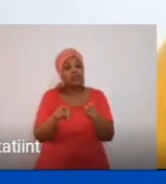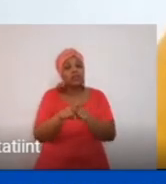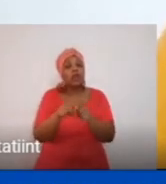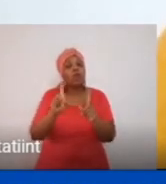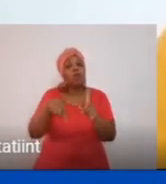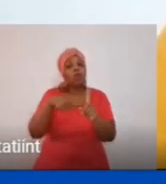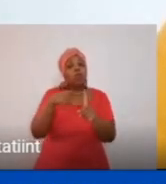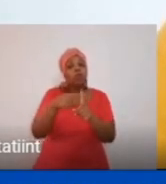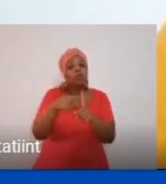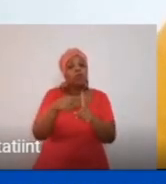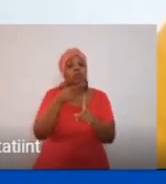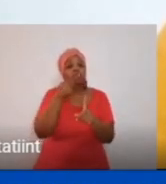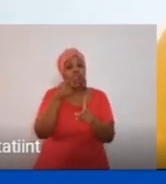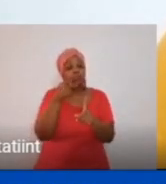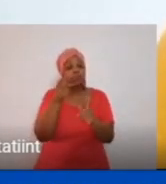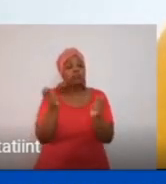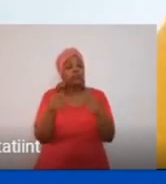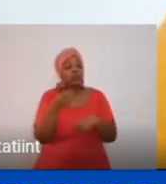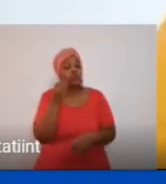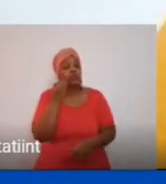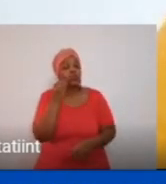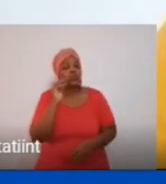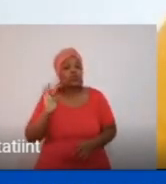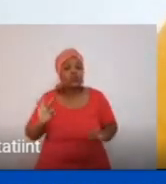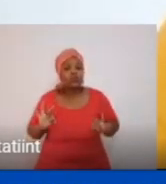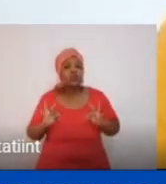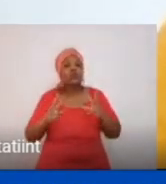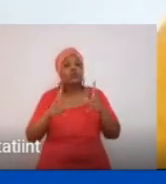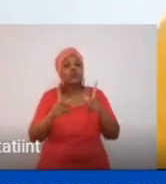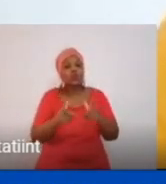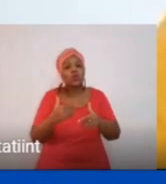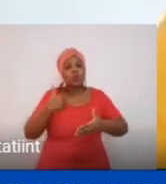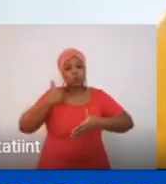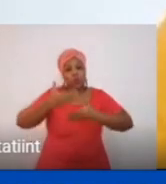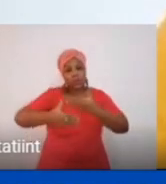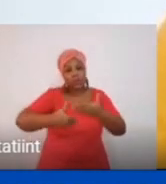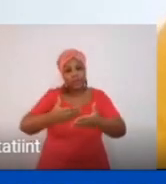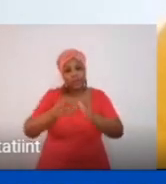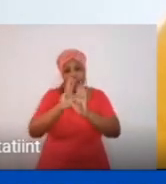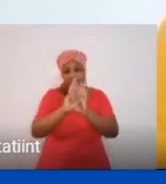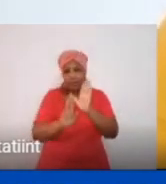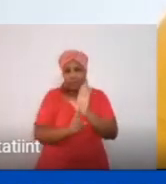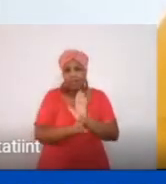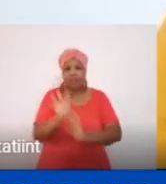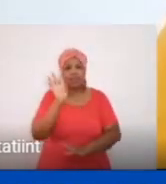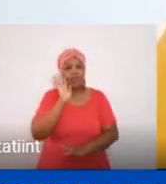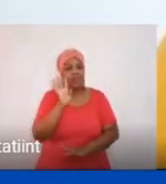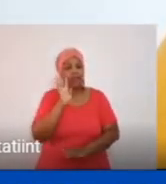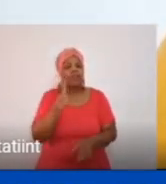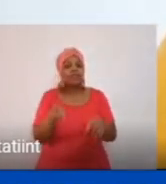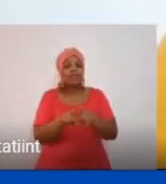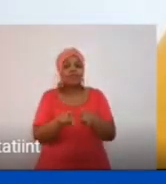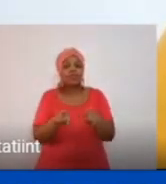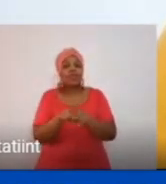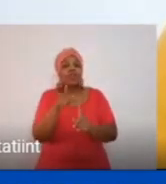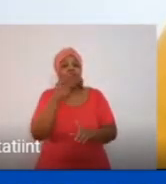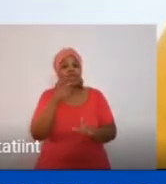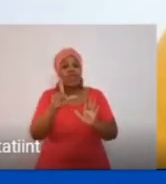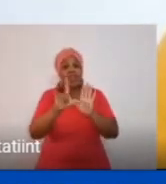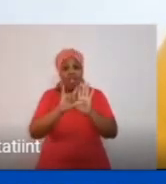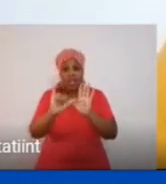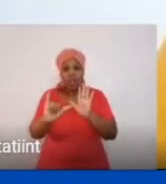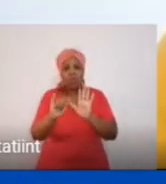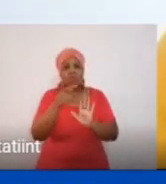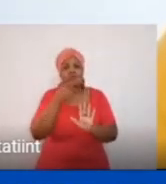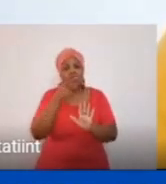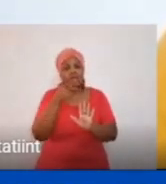permitam oportunidades a todos e todas no processo regulatório legal, e bem como também adotar nas práticas